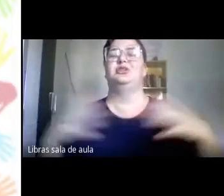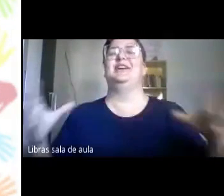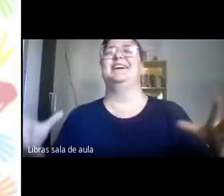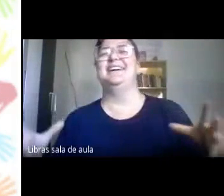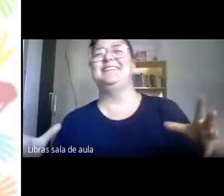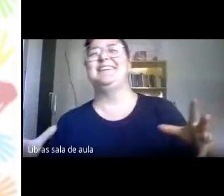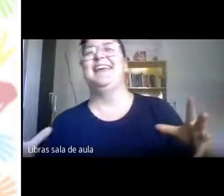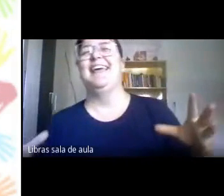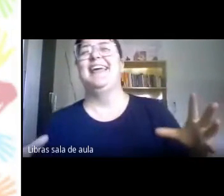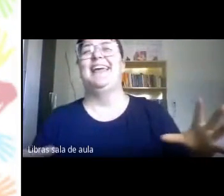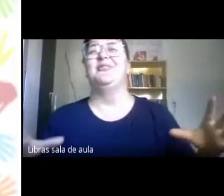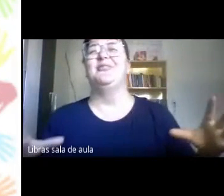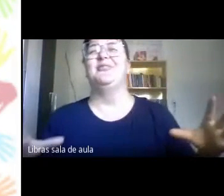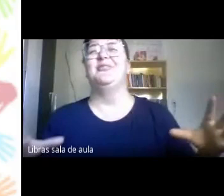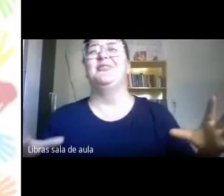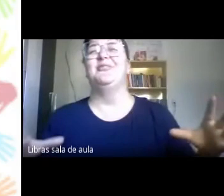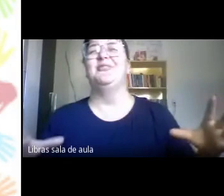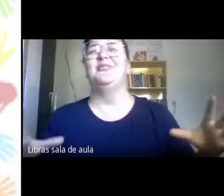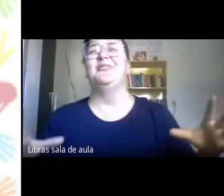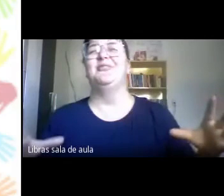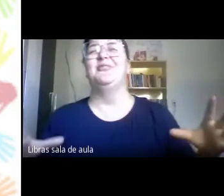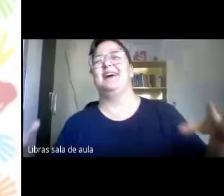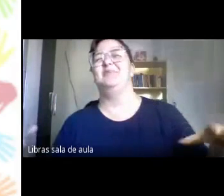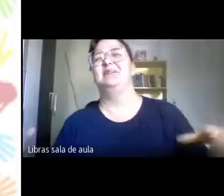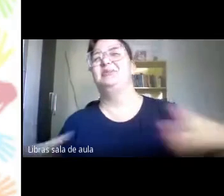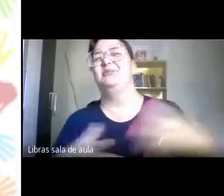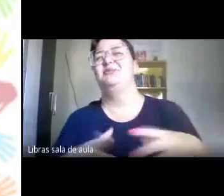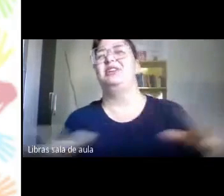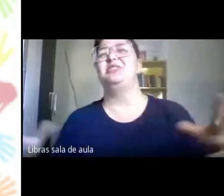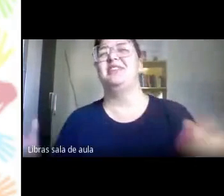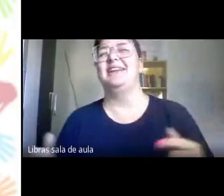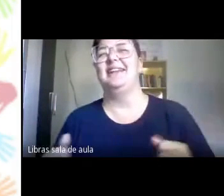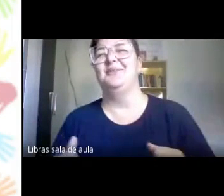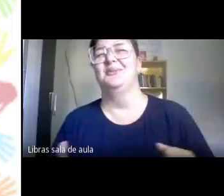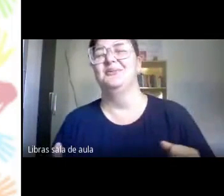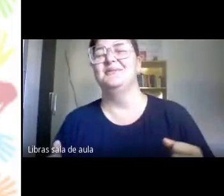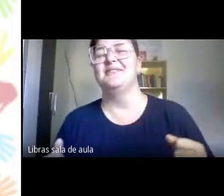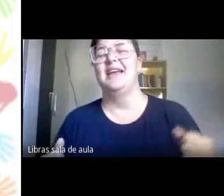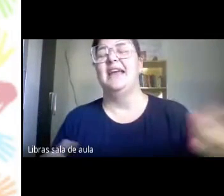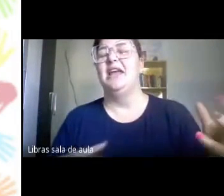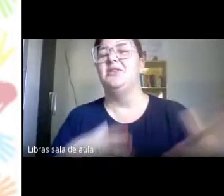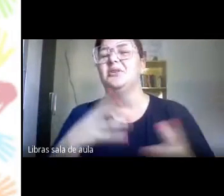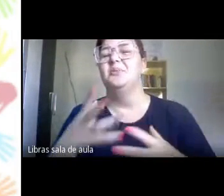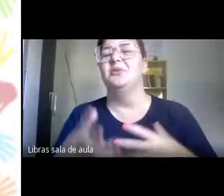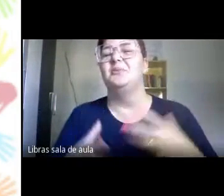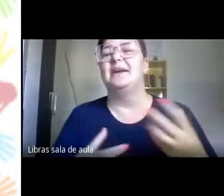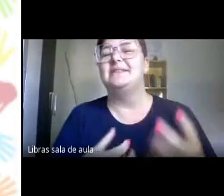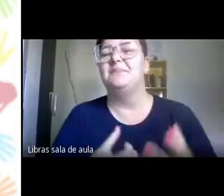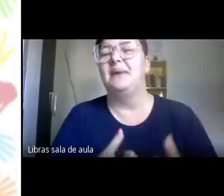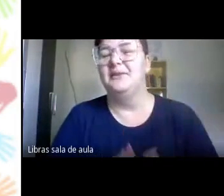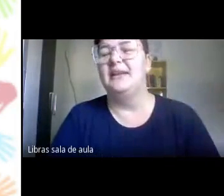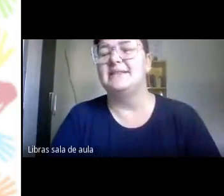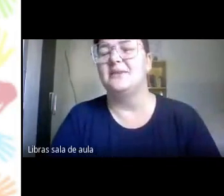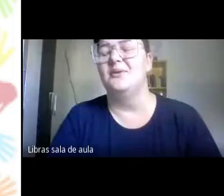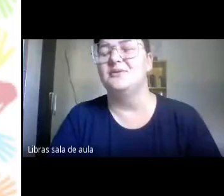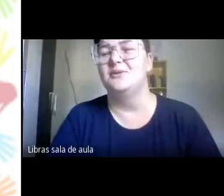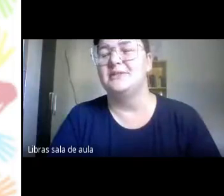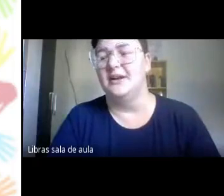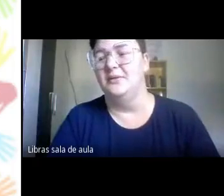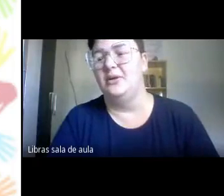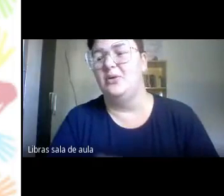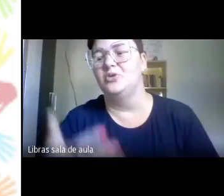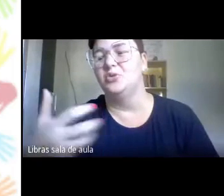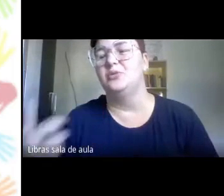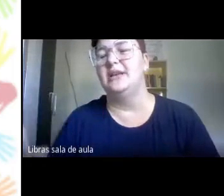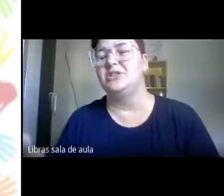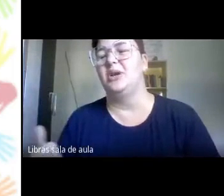eu digo gigante, eu visualizo uma sala de aula com 20, 30 alunos e todo mundo participando dessa